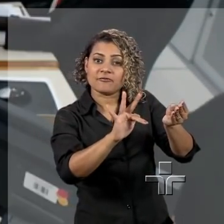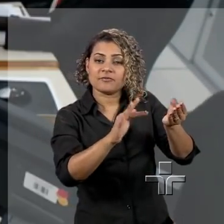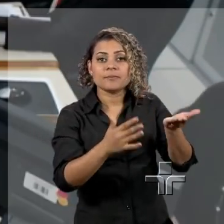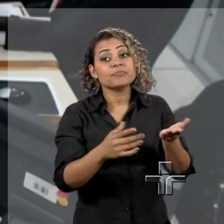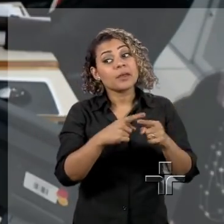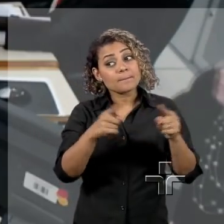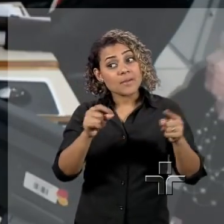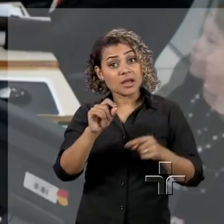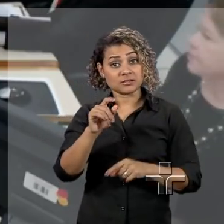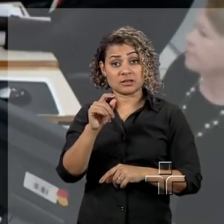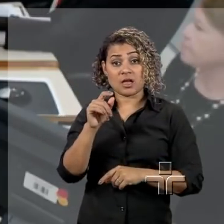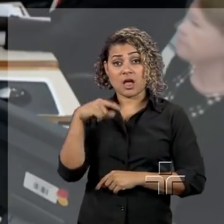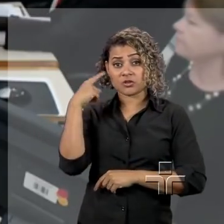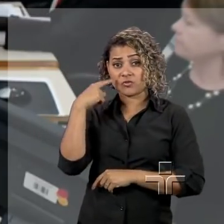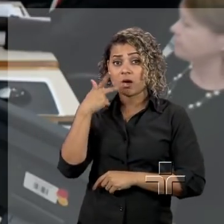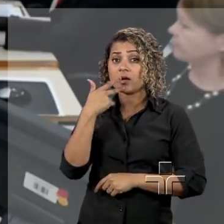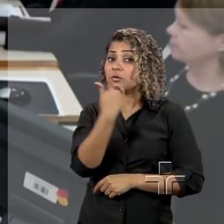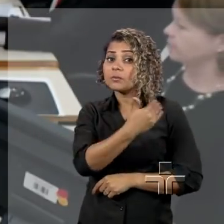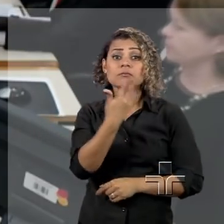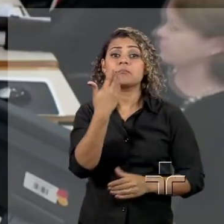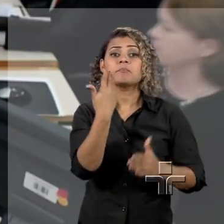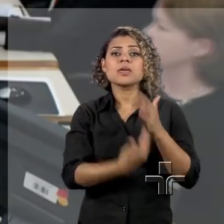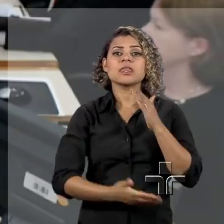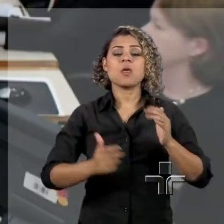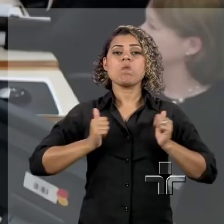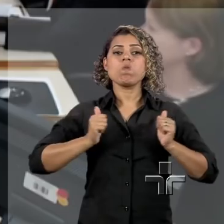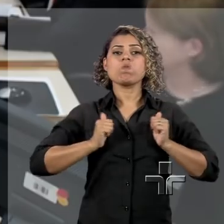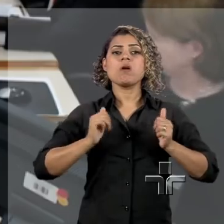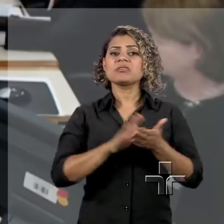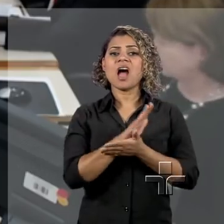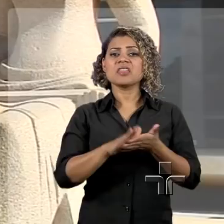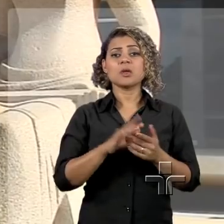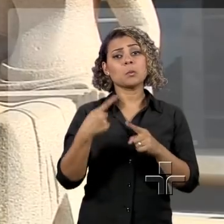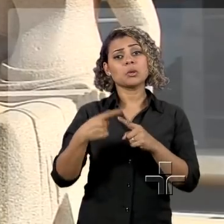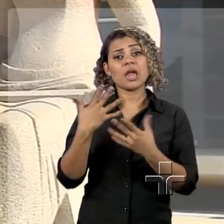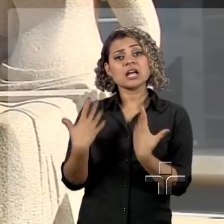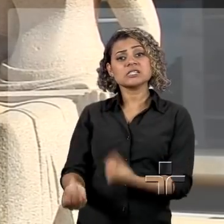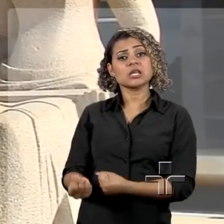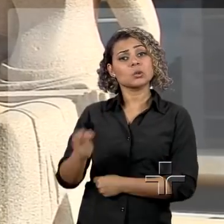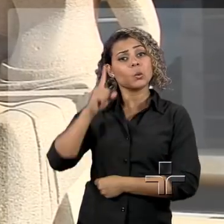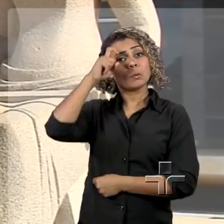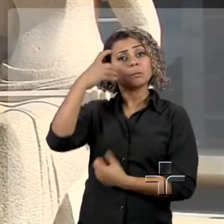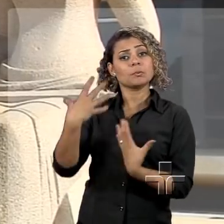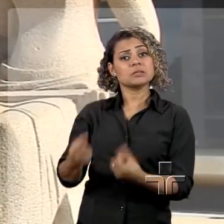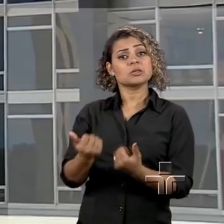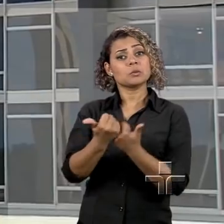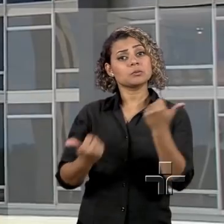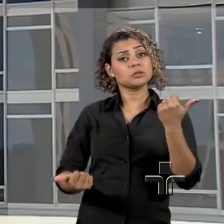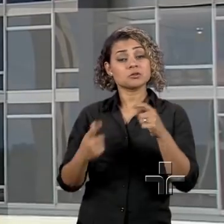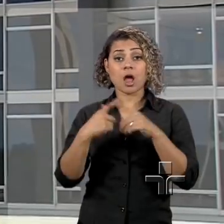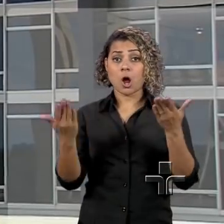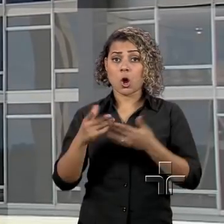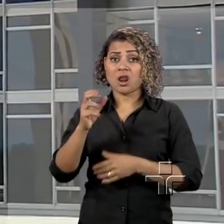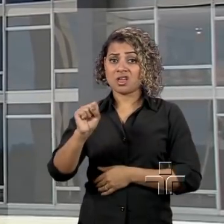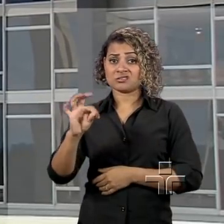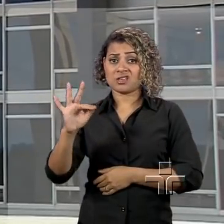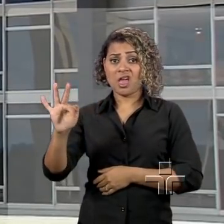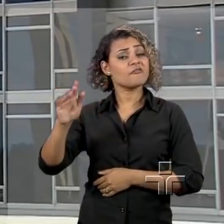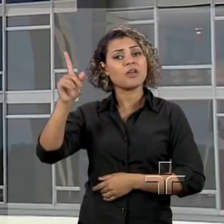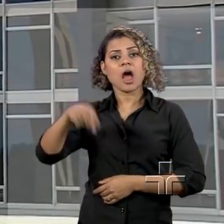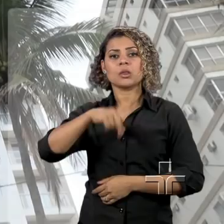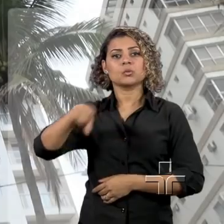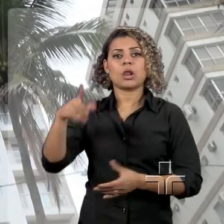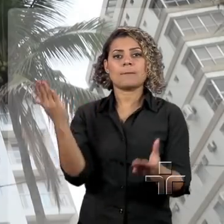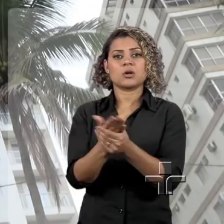advogados alegam que Moro perdeu a imparcialidade ao aceitar a indicação e querem que o STF anule o julgamento